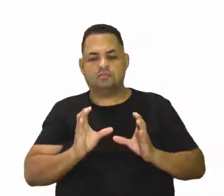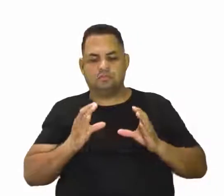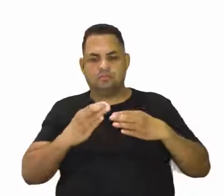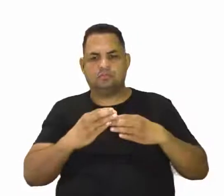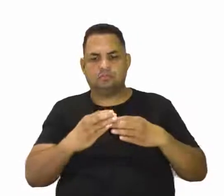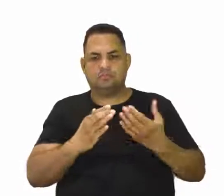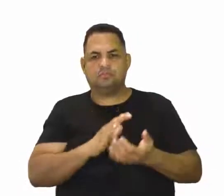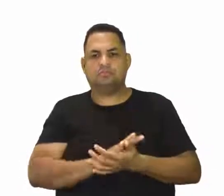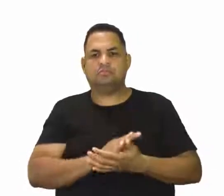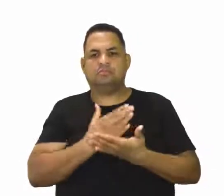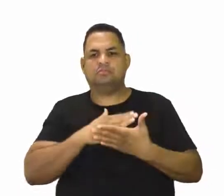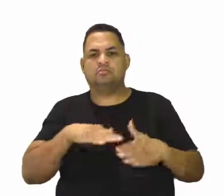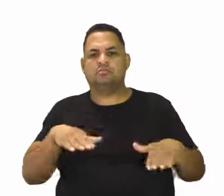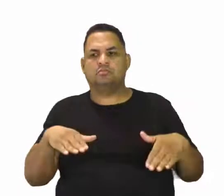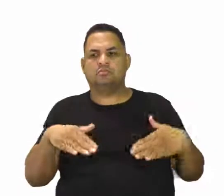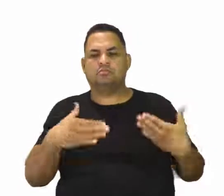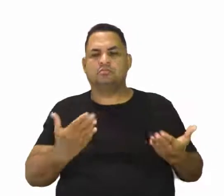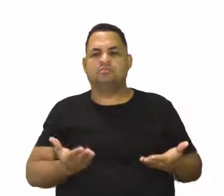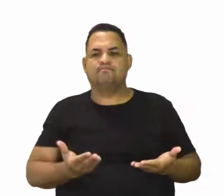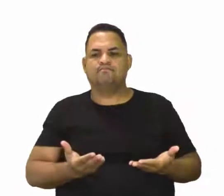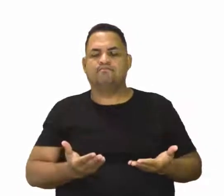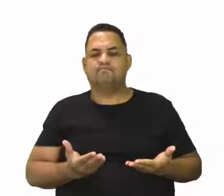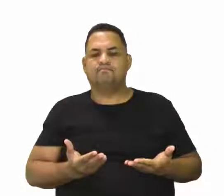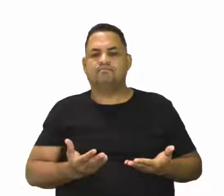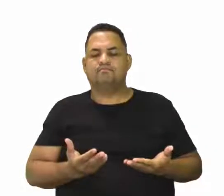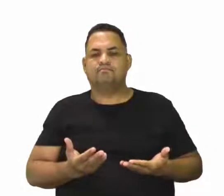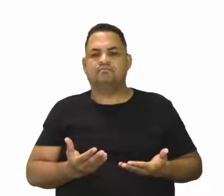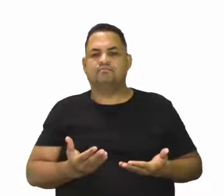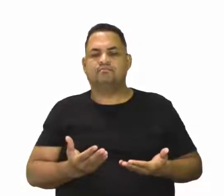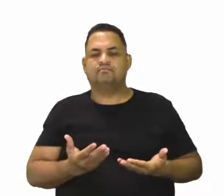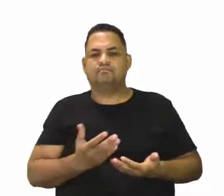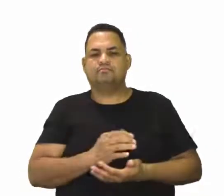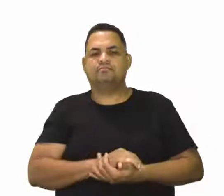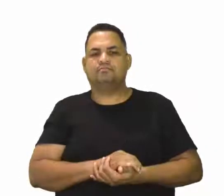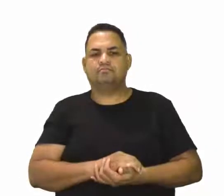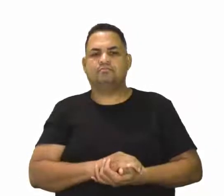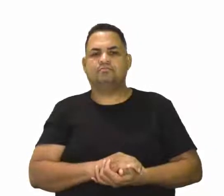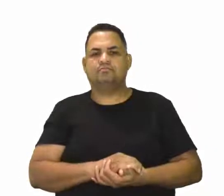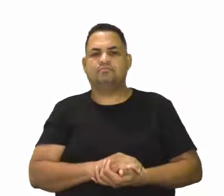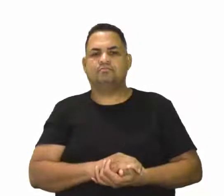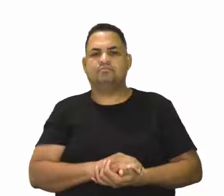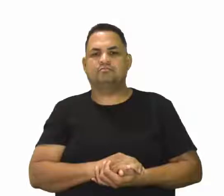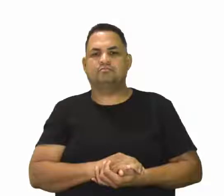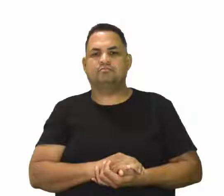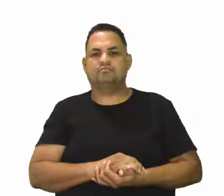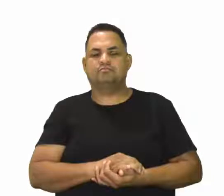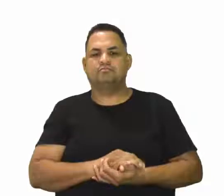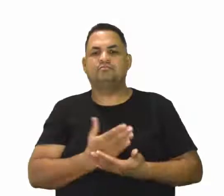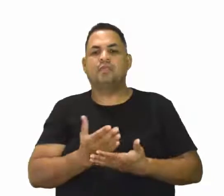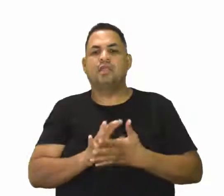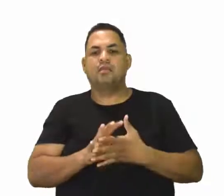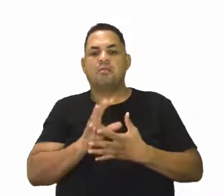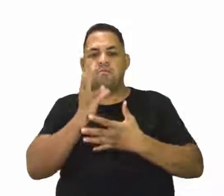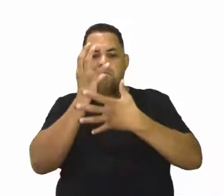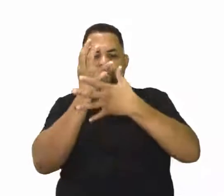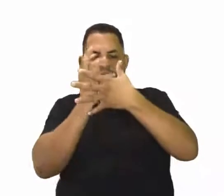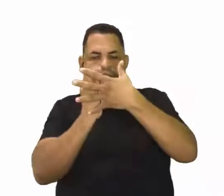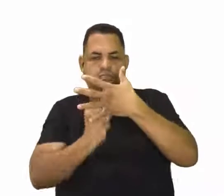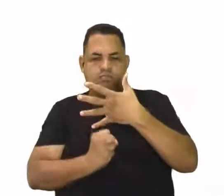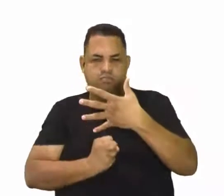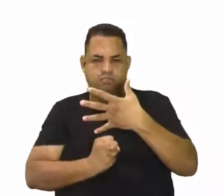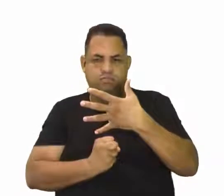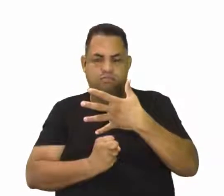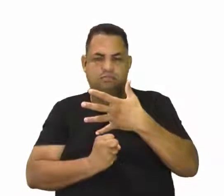grupo acabou é sendo sendo punido né por